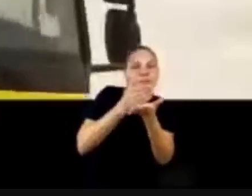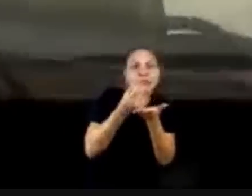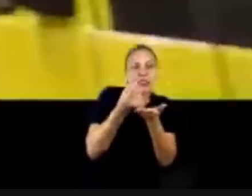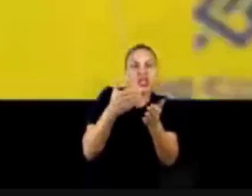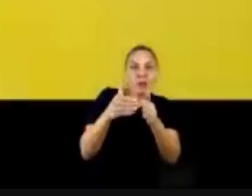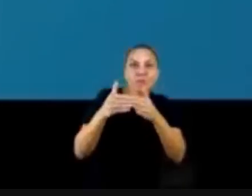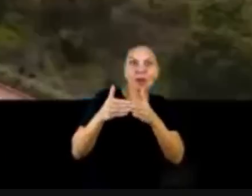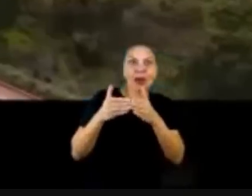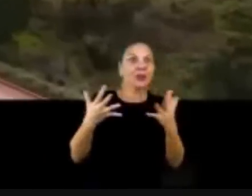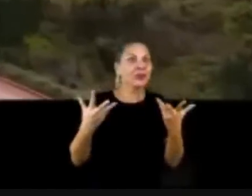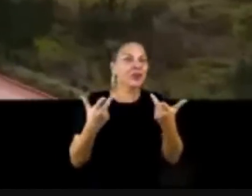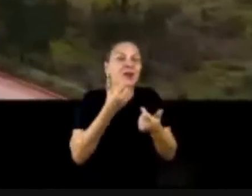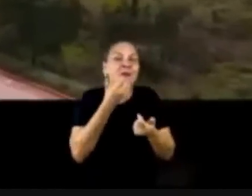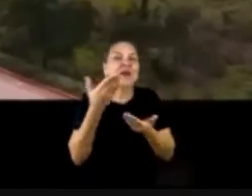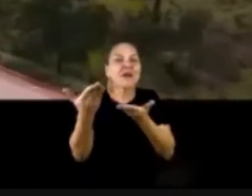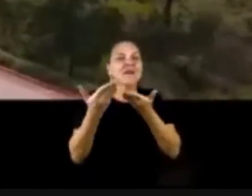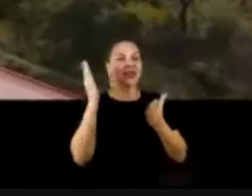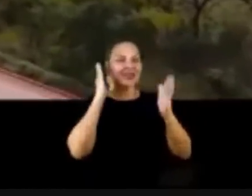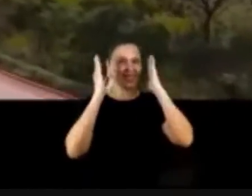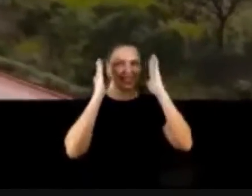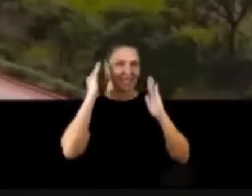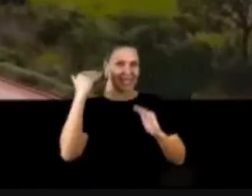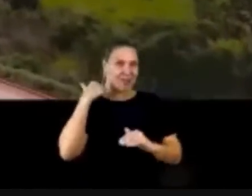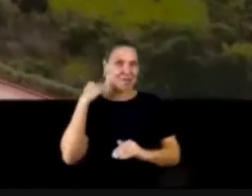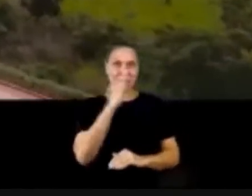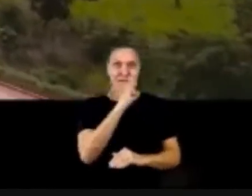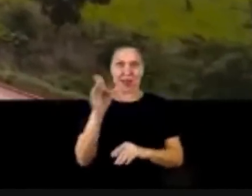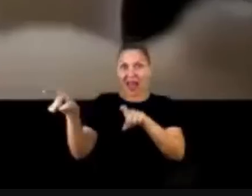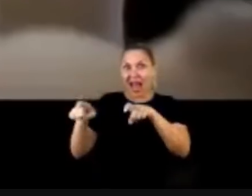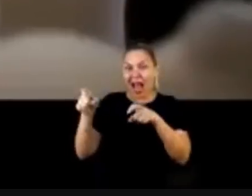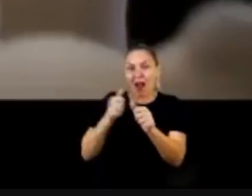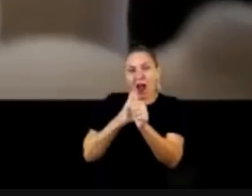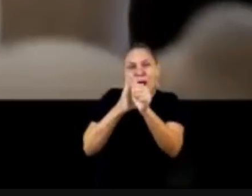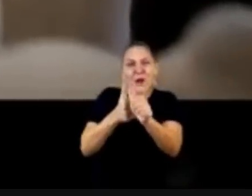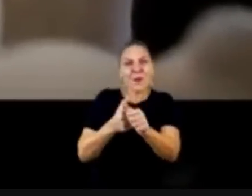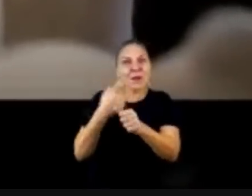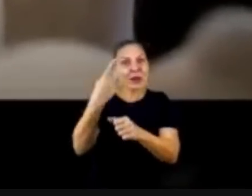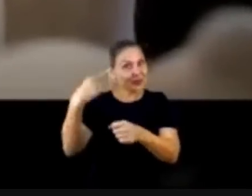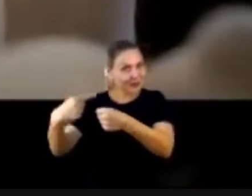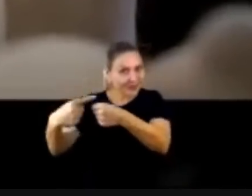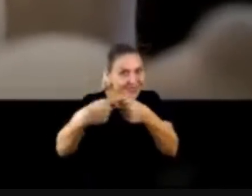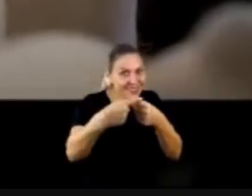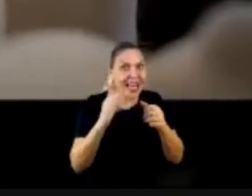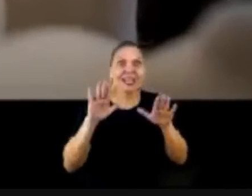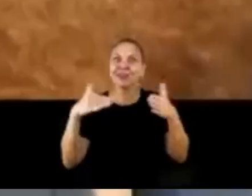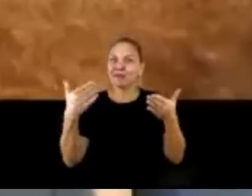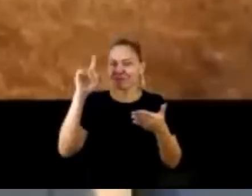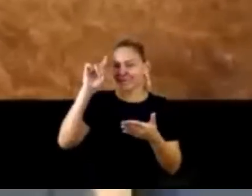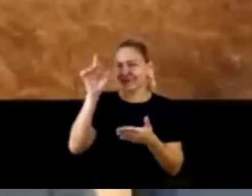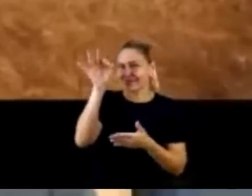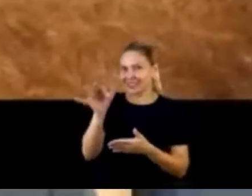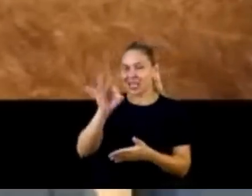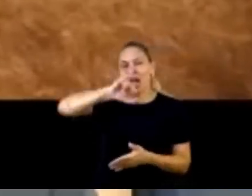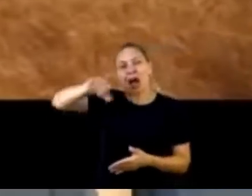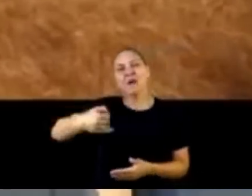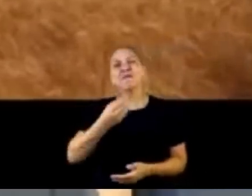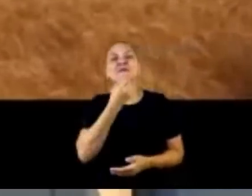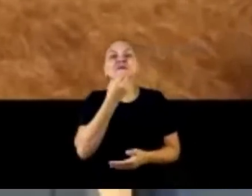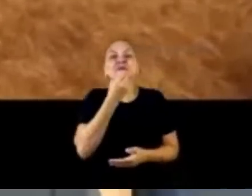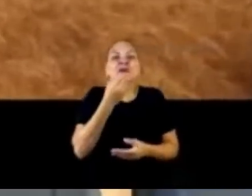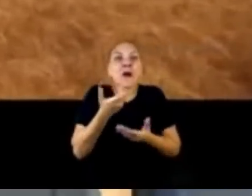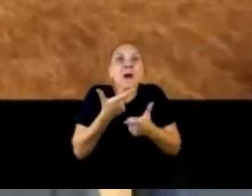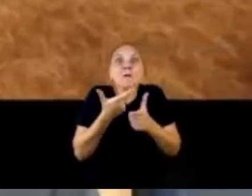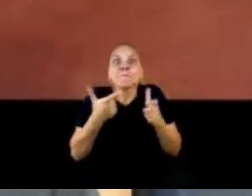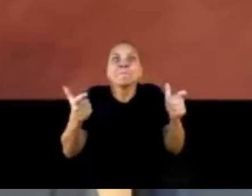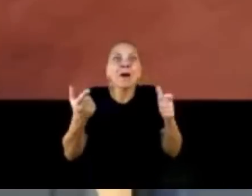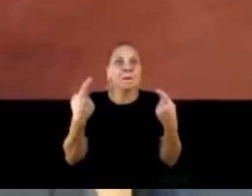crédito, todos são bem-vindos na Carreta Agro BB. Acompanhe quando ela estará na sua cidade e aproveite as oportunidades